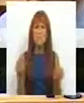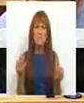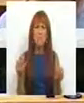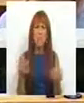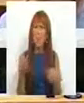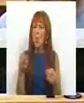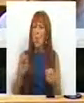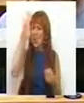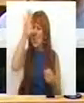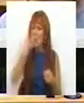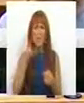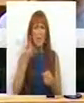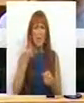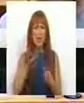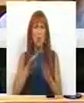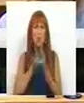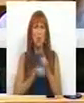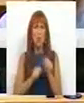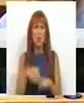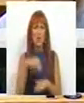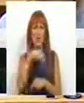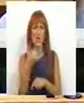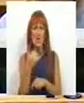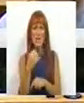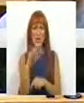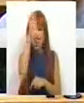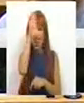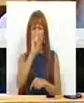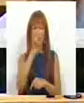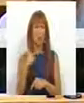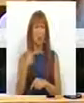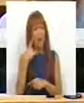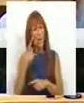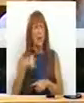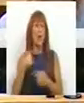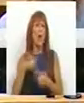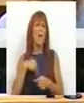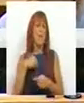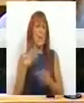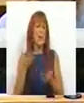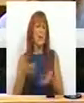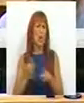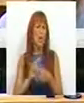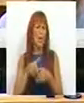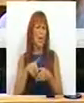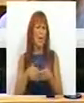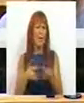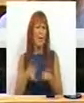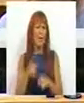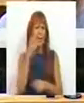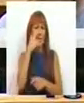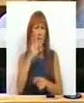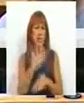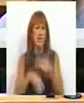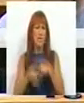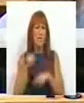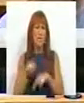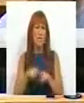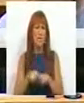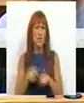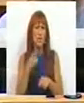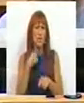o anterior governo e, sobretudo, o programa do 20º governo já evidenciava esta preocupação com a inclusão das pessoas com